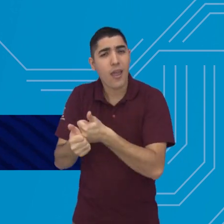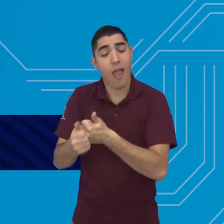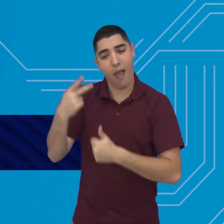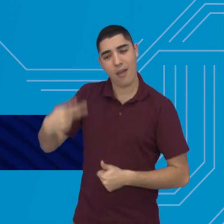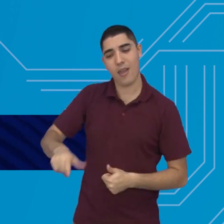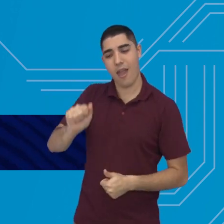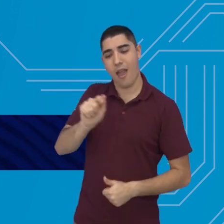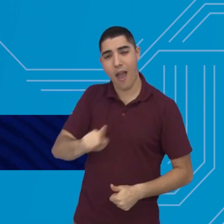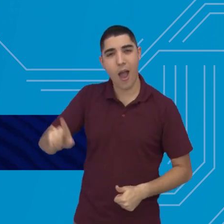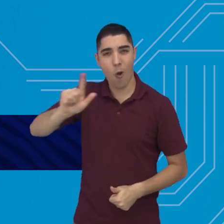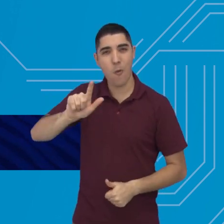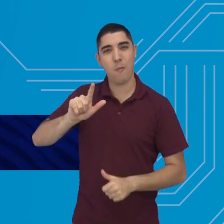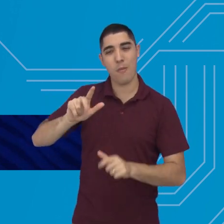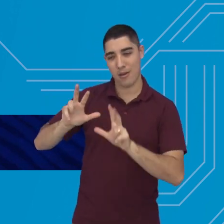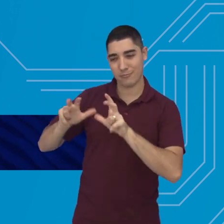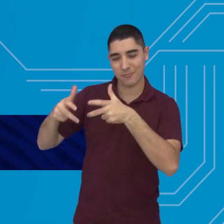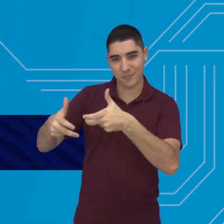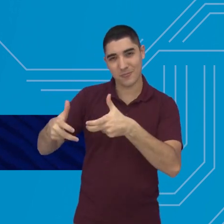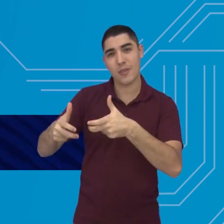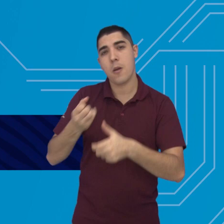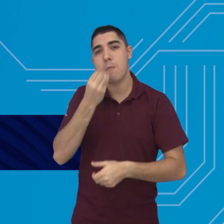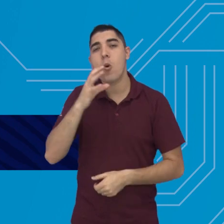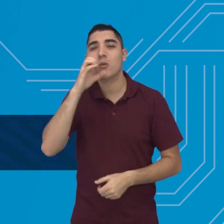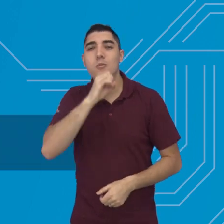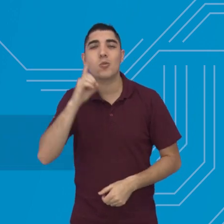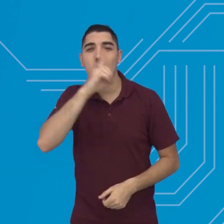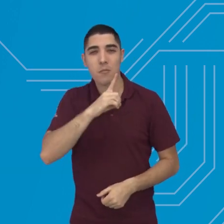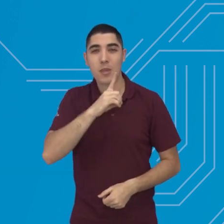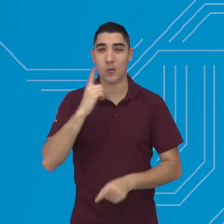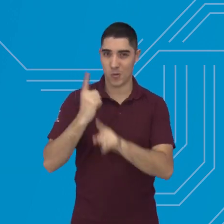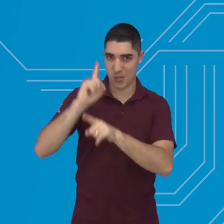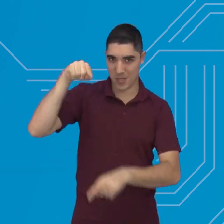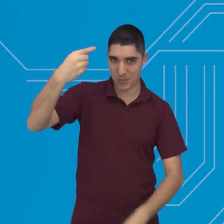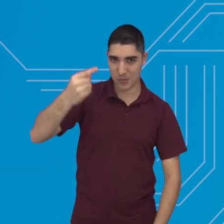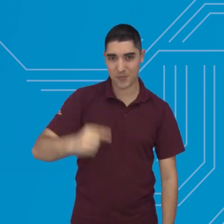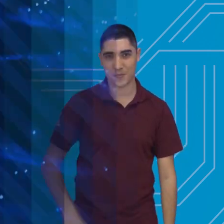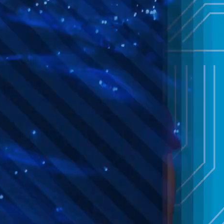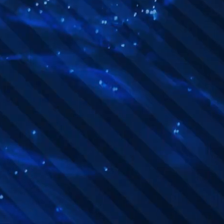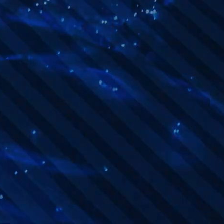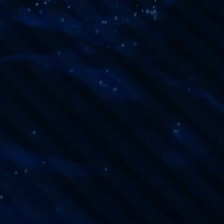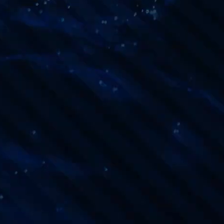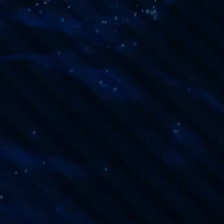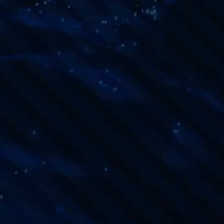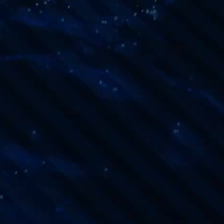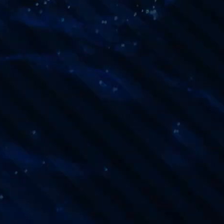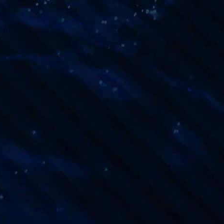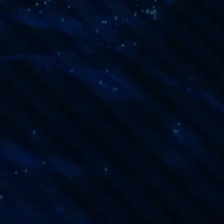a gente, @TV Câmara SJC. Um bom fim de semana para você, até mais!